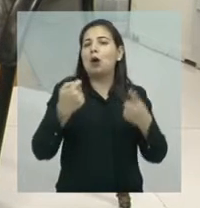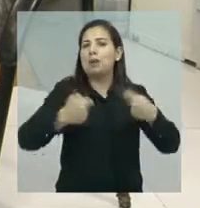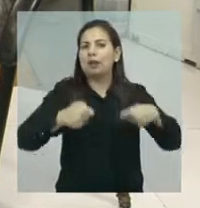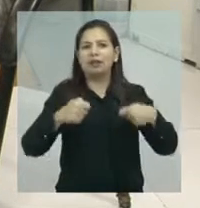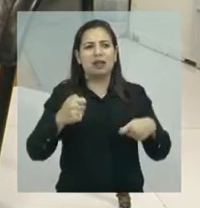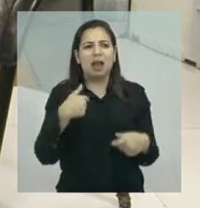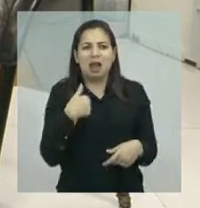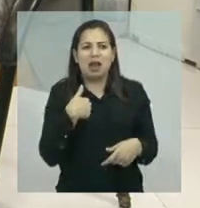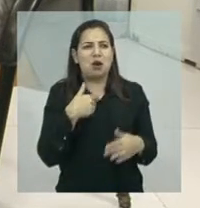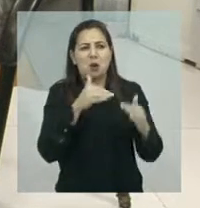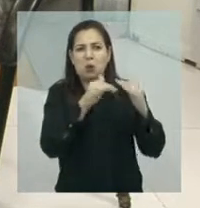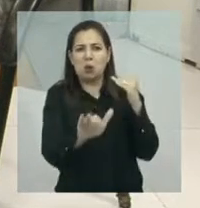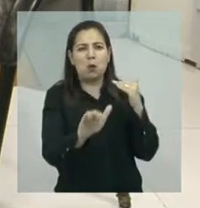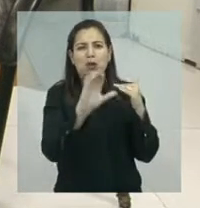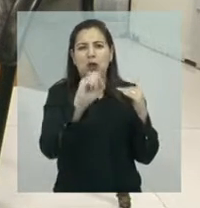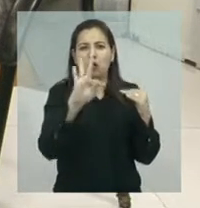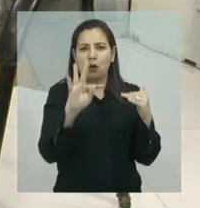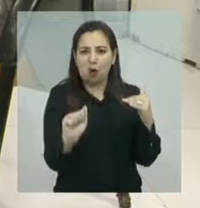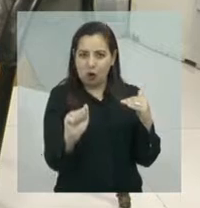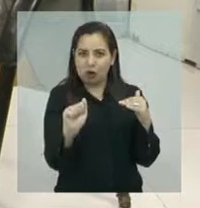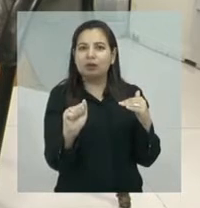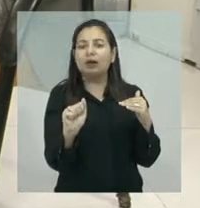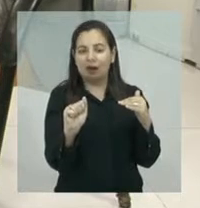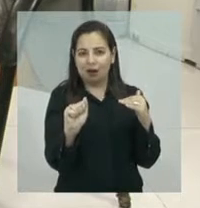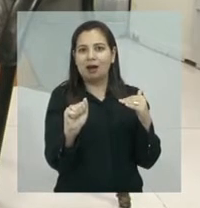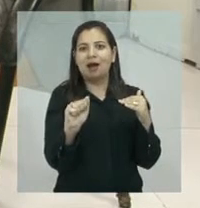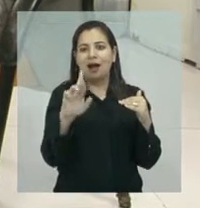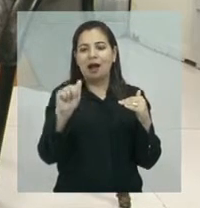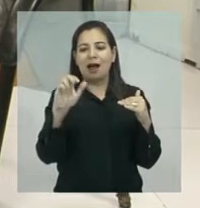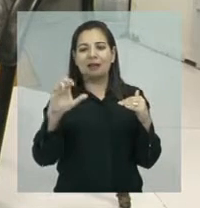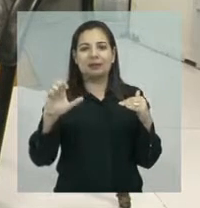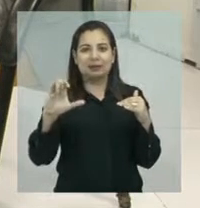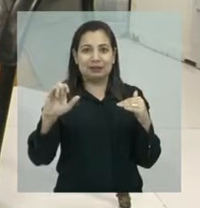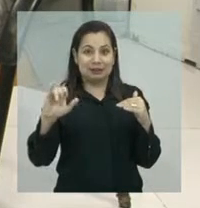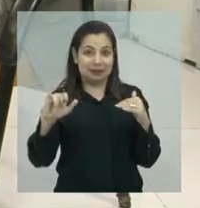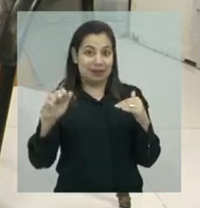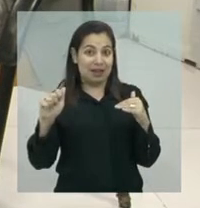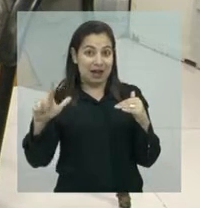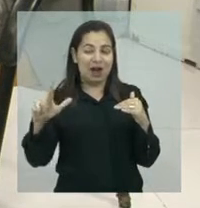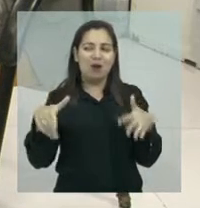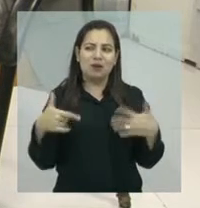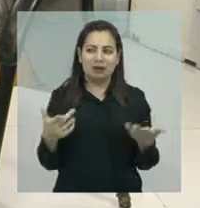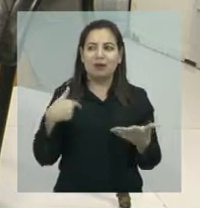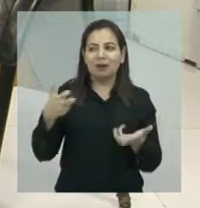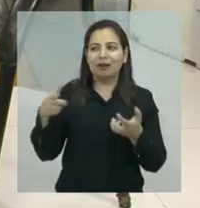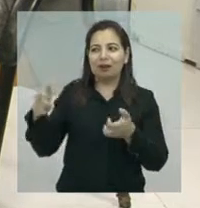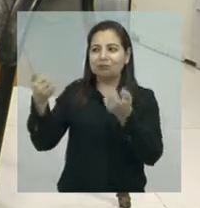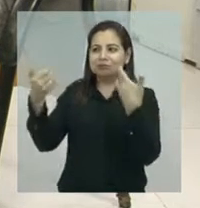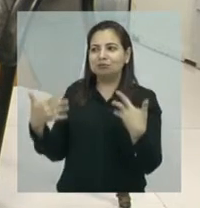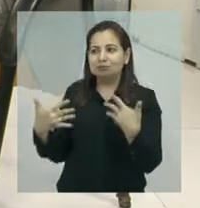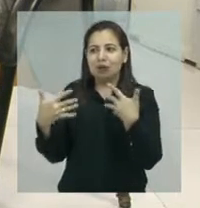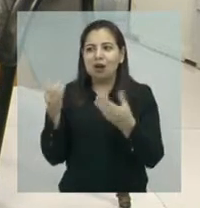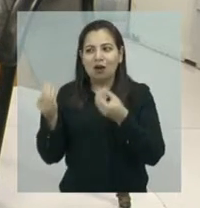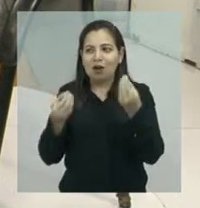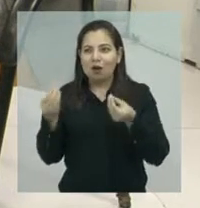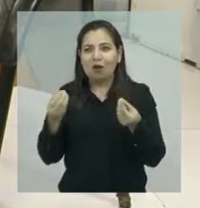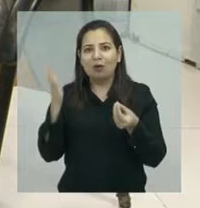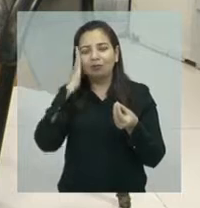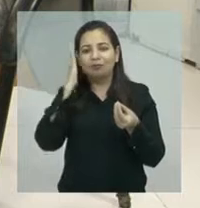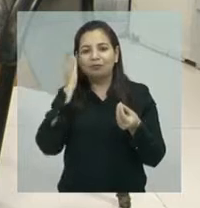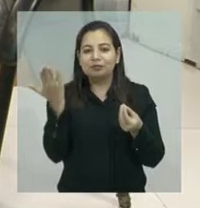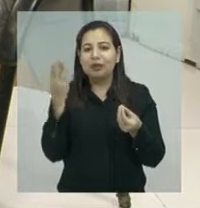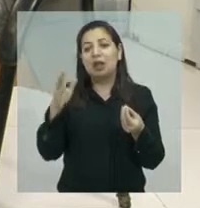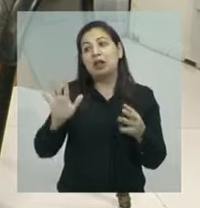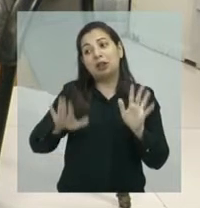declarava contra a cota racial, no caso, e eu gostaria que você falasse a respeito disso, embora você já tenha dado